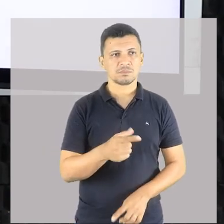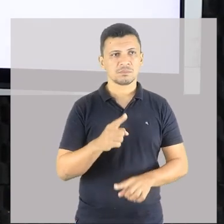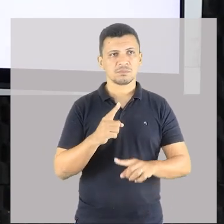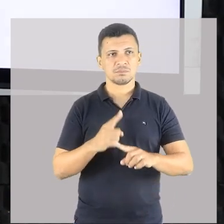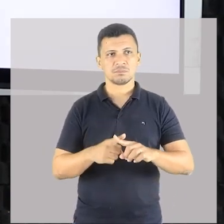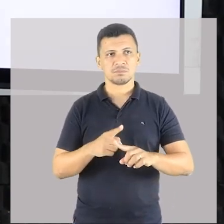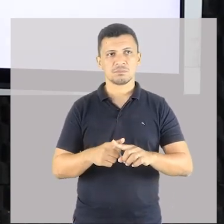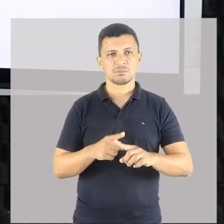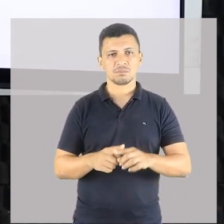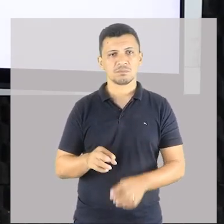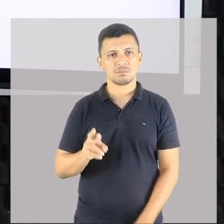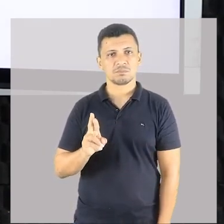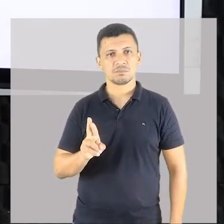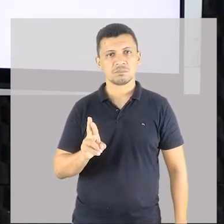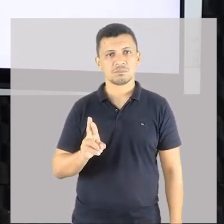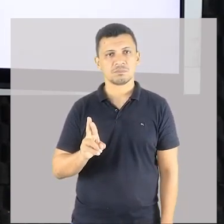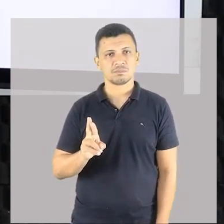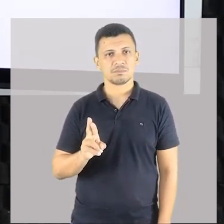vezes o raio.